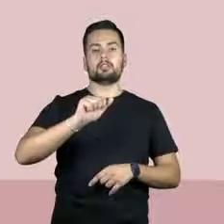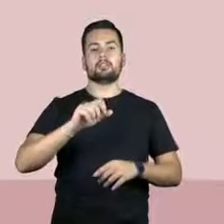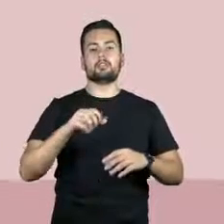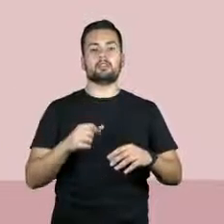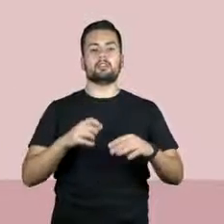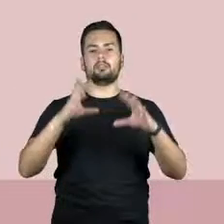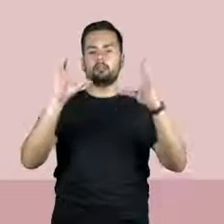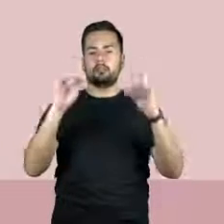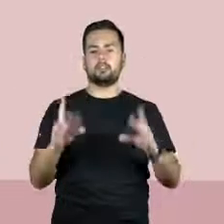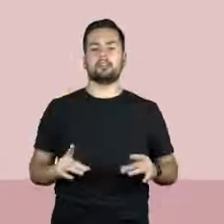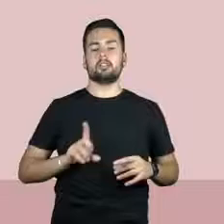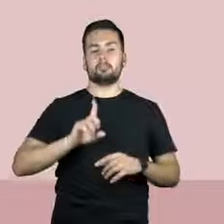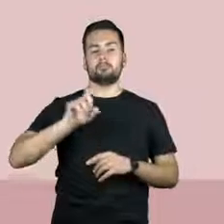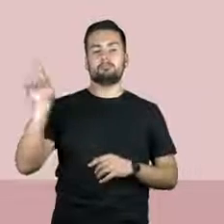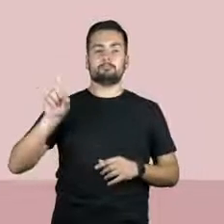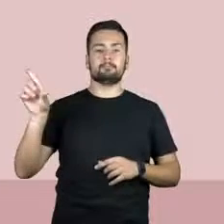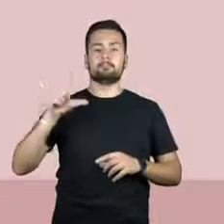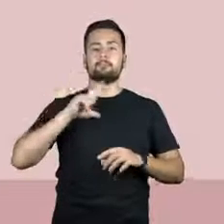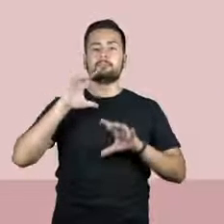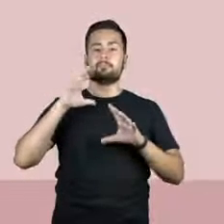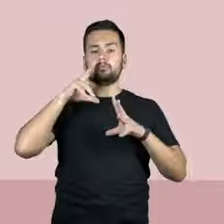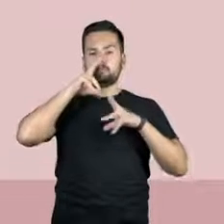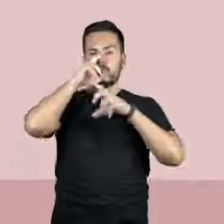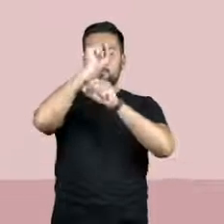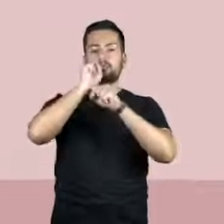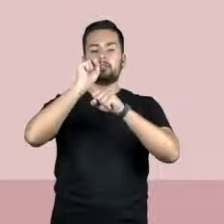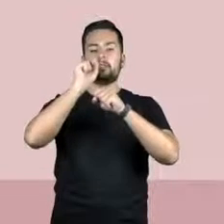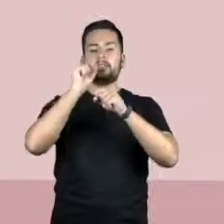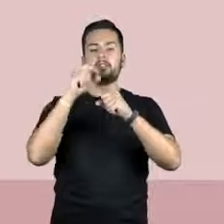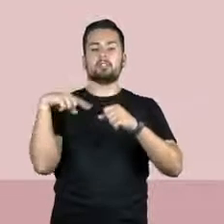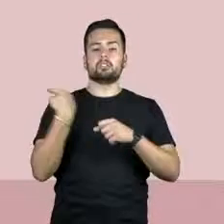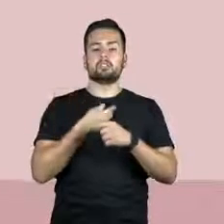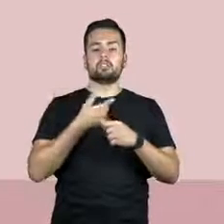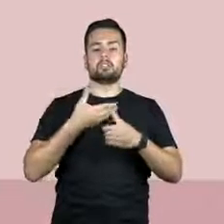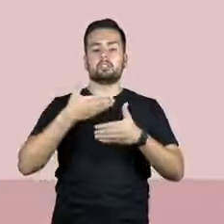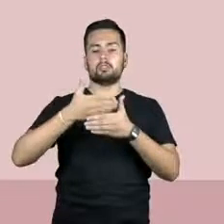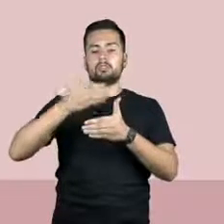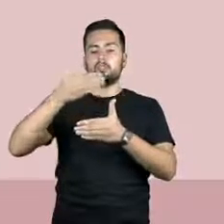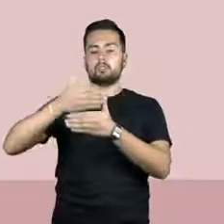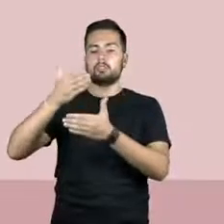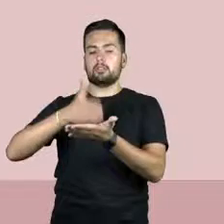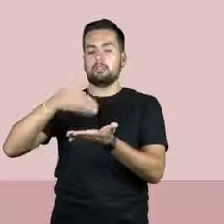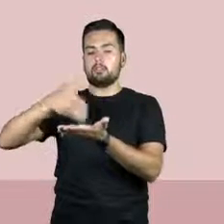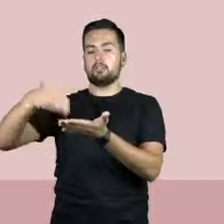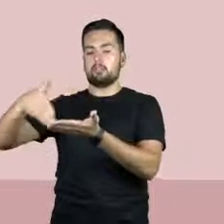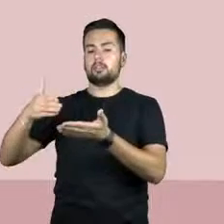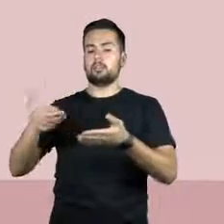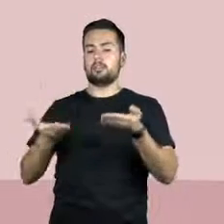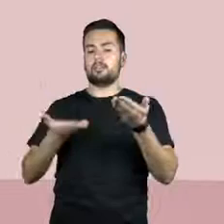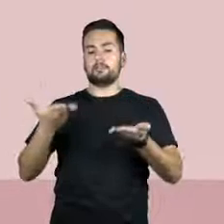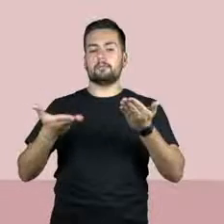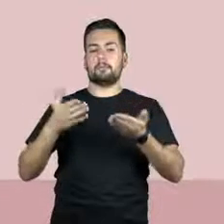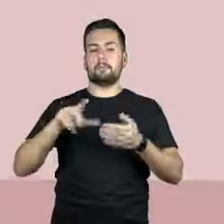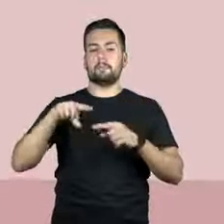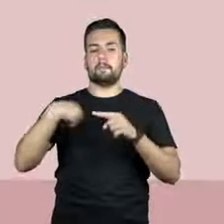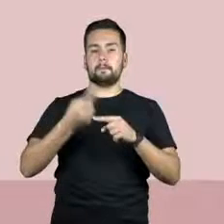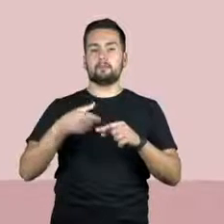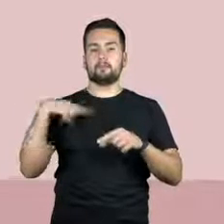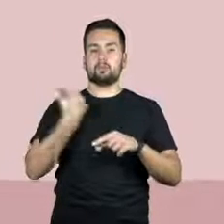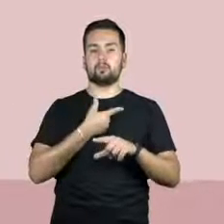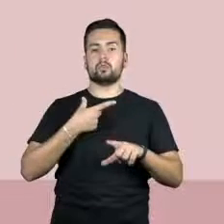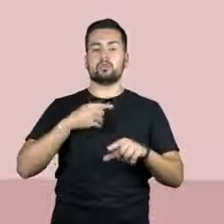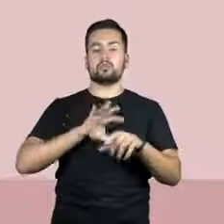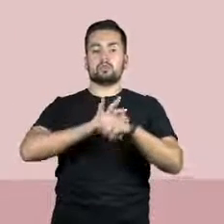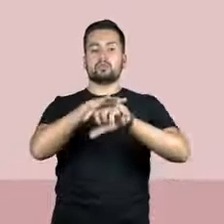tendem a gerar forças que vão equilibrar as nossas fatias. Tá? Então, após o momento de a gente definir um fator